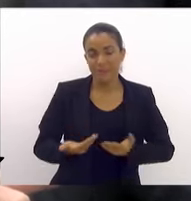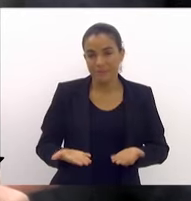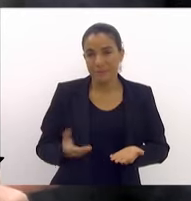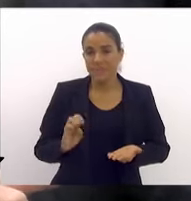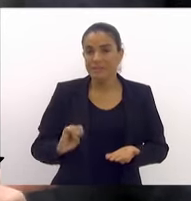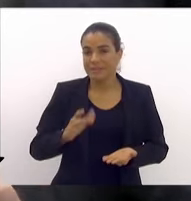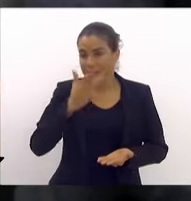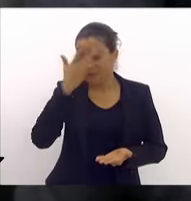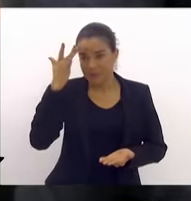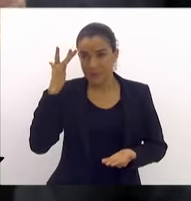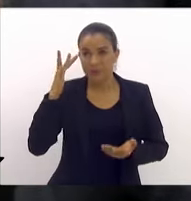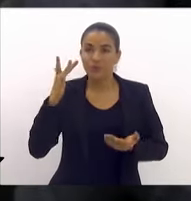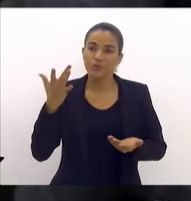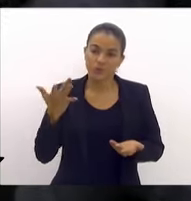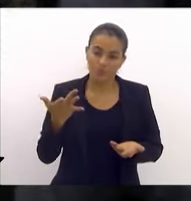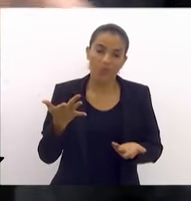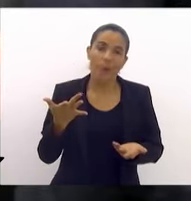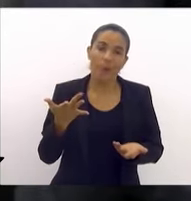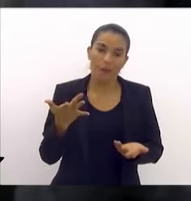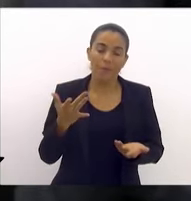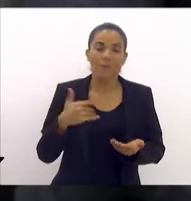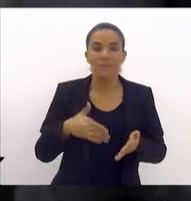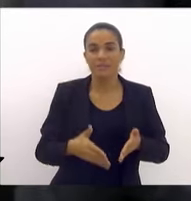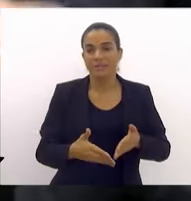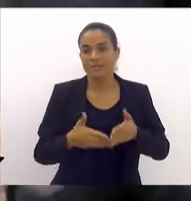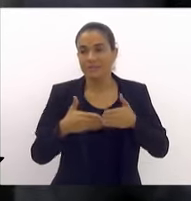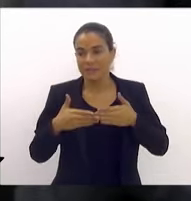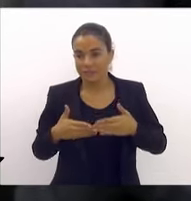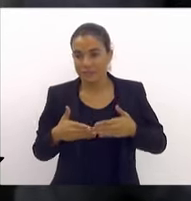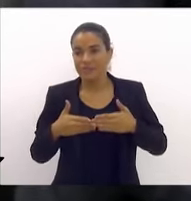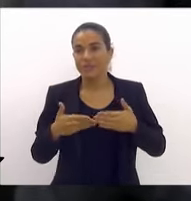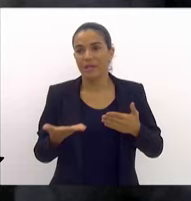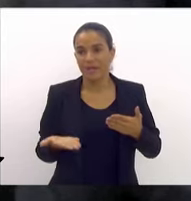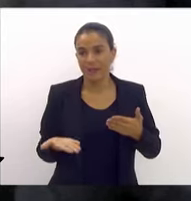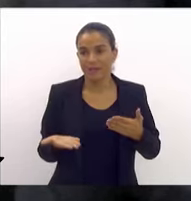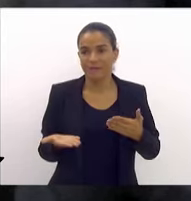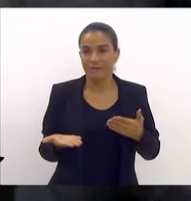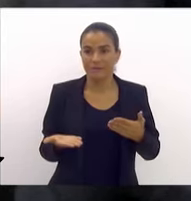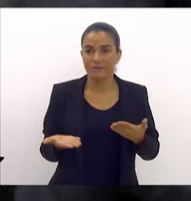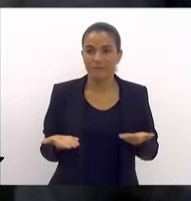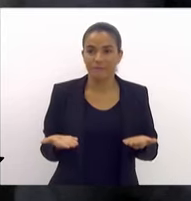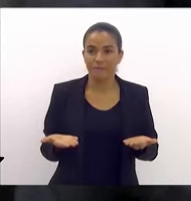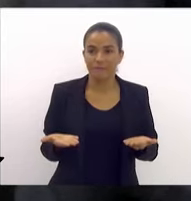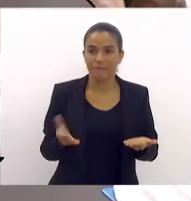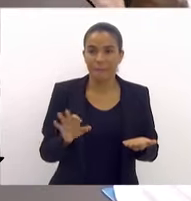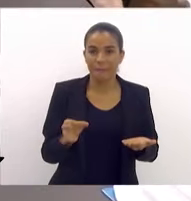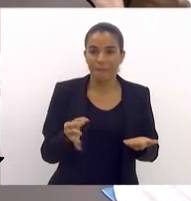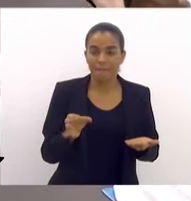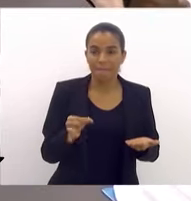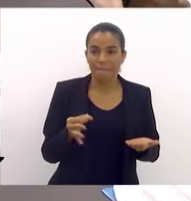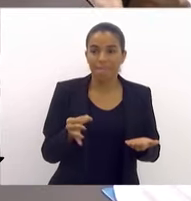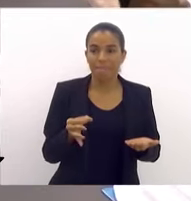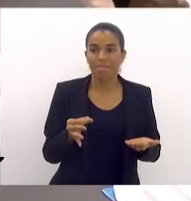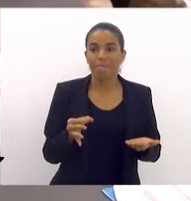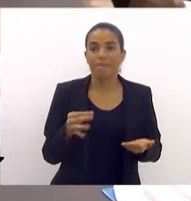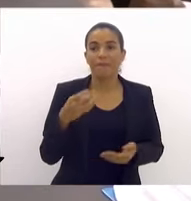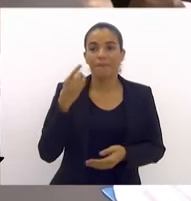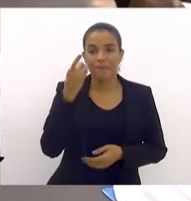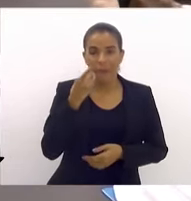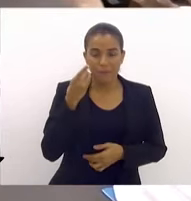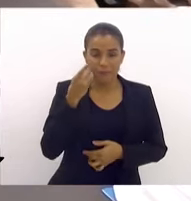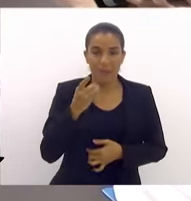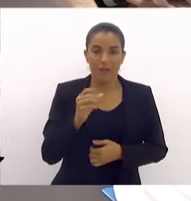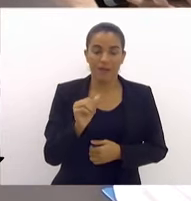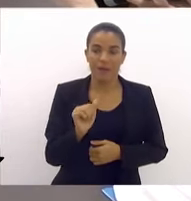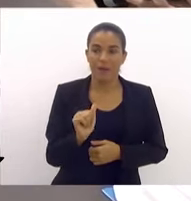pessoa física que aí teria que ser afastada da diretoria. Exatamente. Deputada Célia, eu proponho, deputada Amorim,